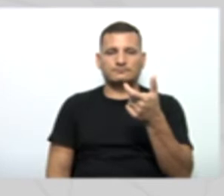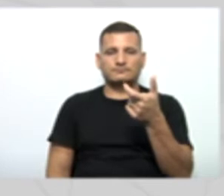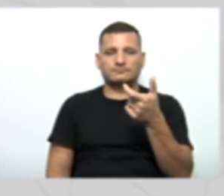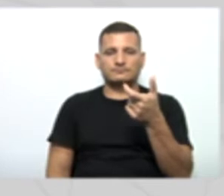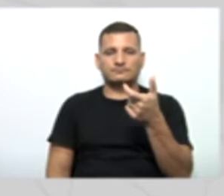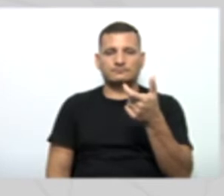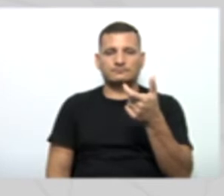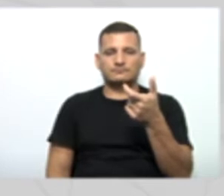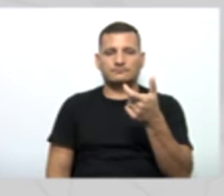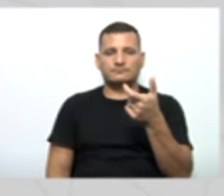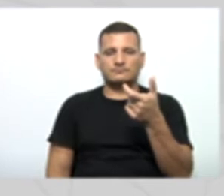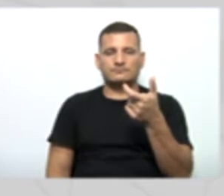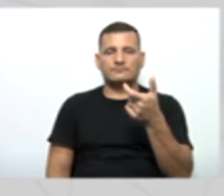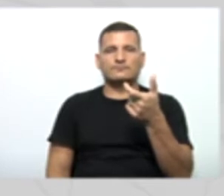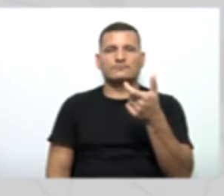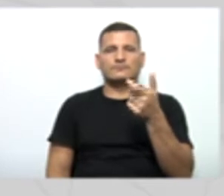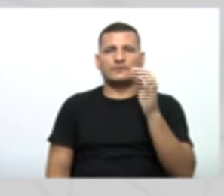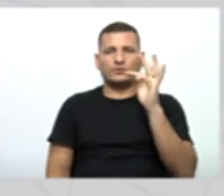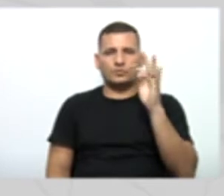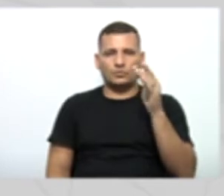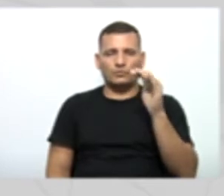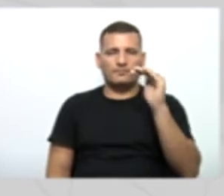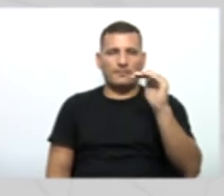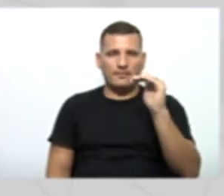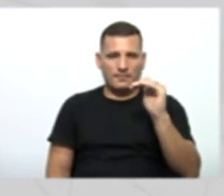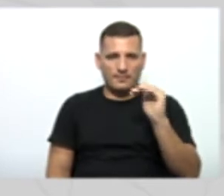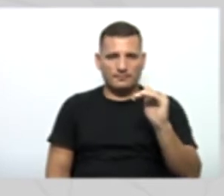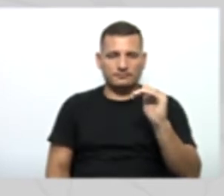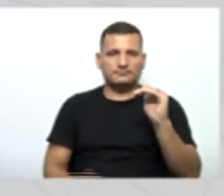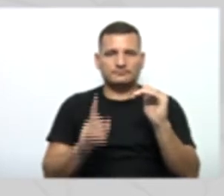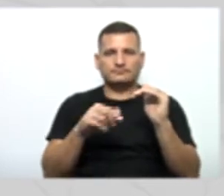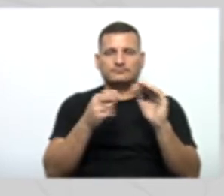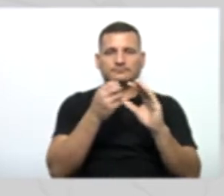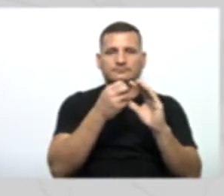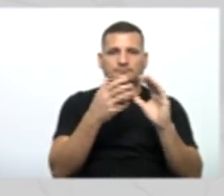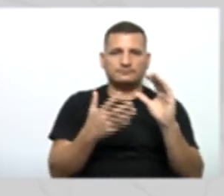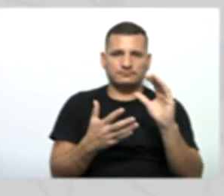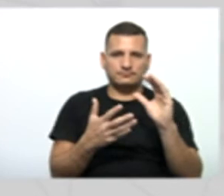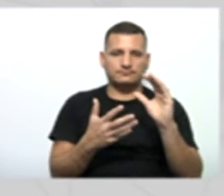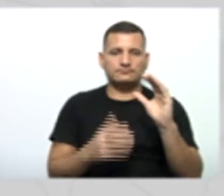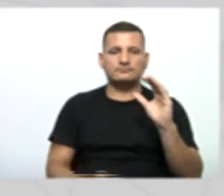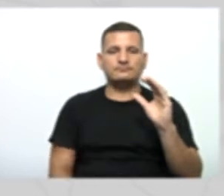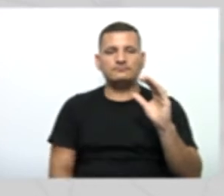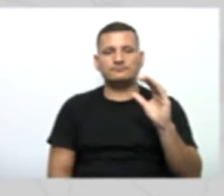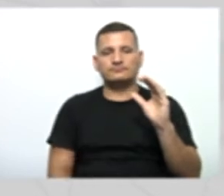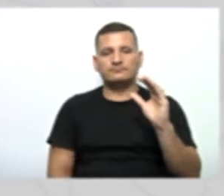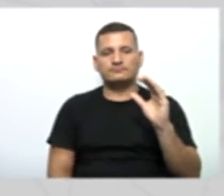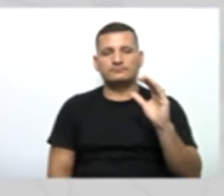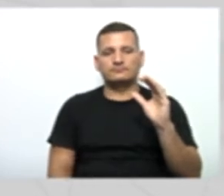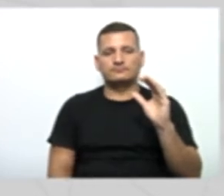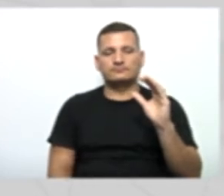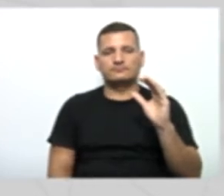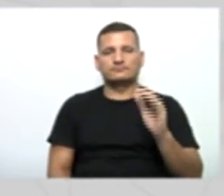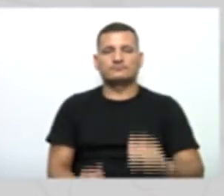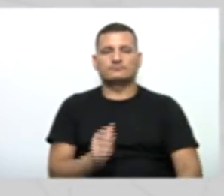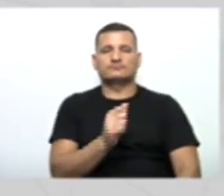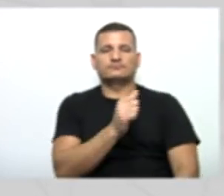Tudo que está aqui, ó, são atributos. Lembra como eu falei para vocês, ó? Aluno,